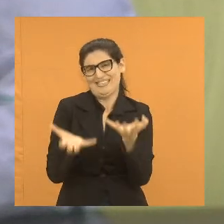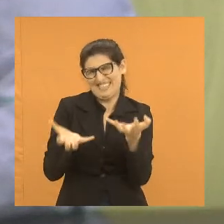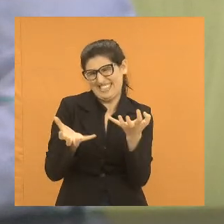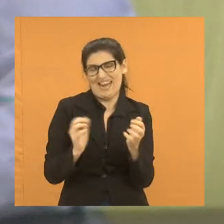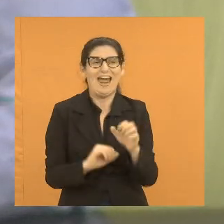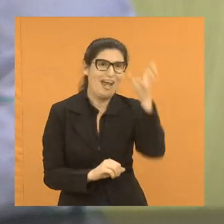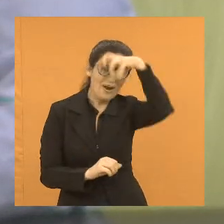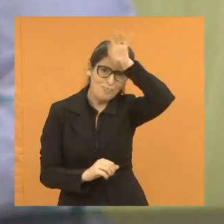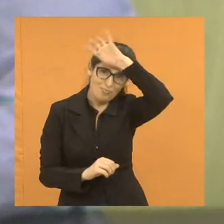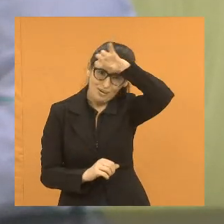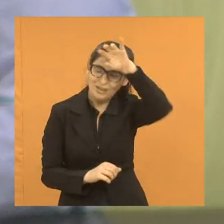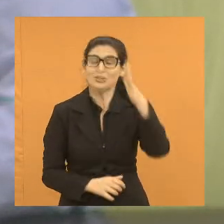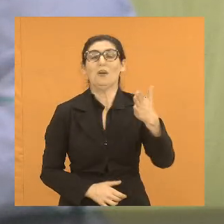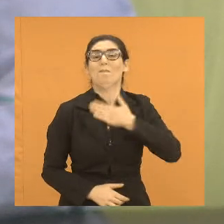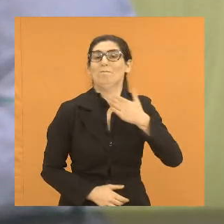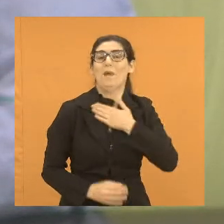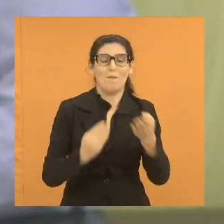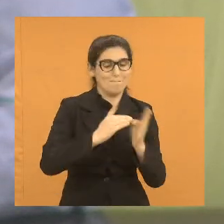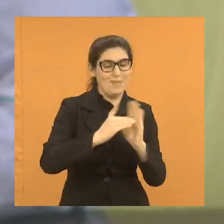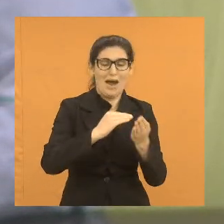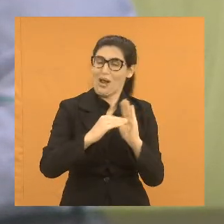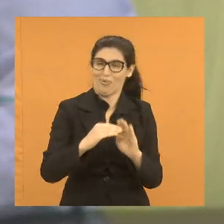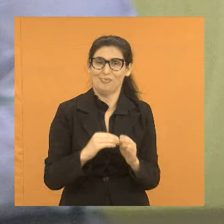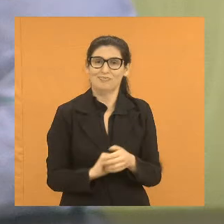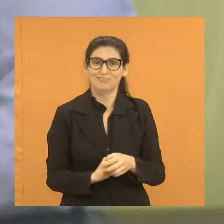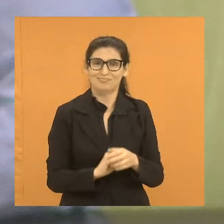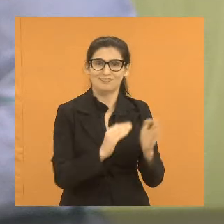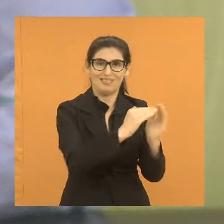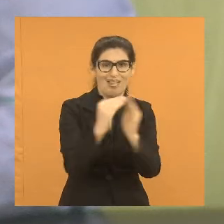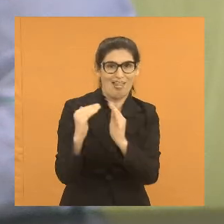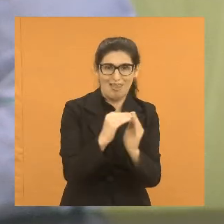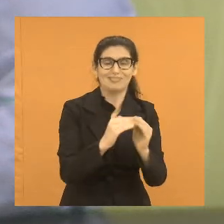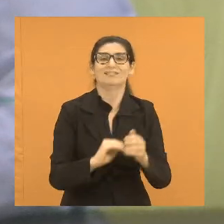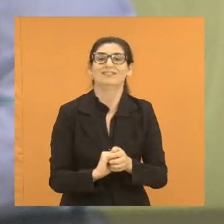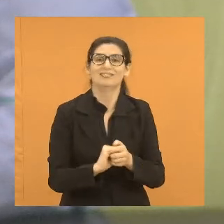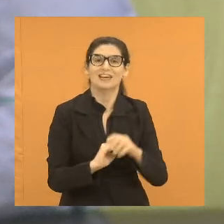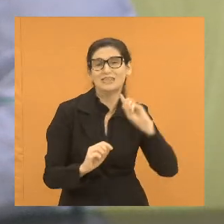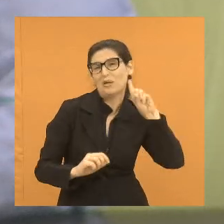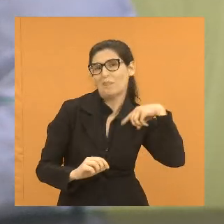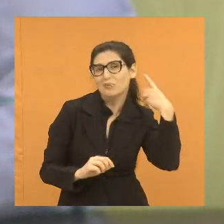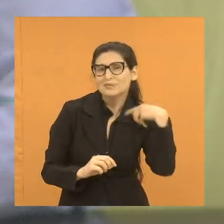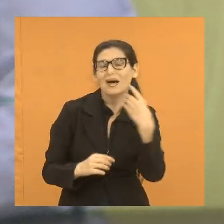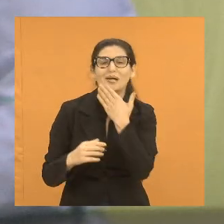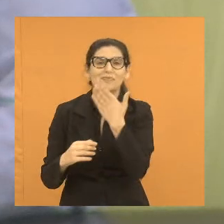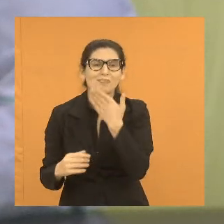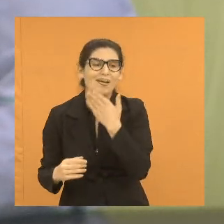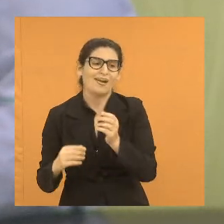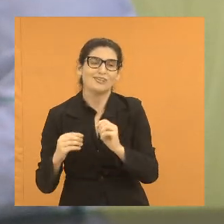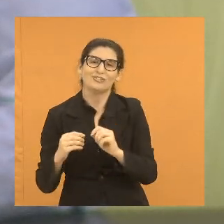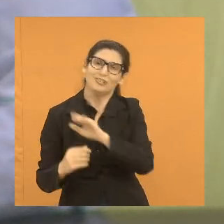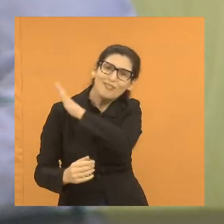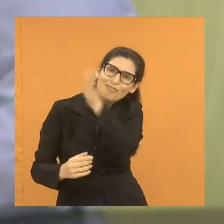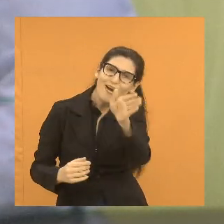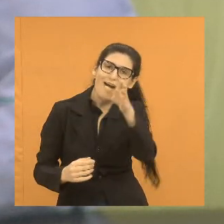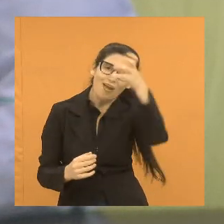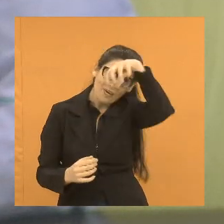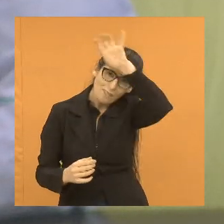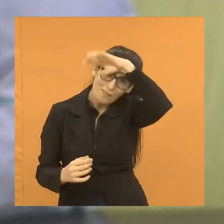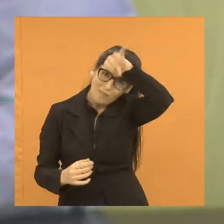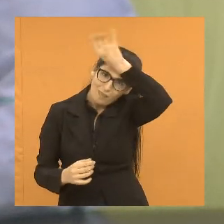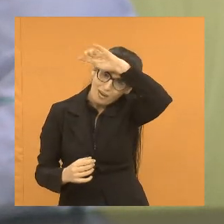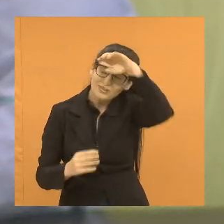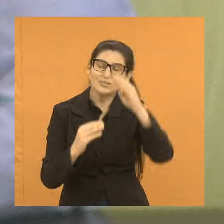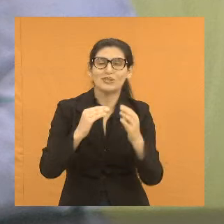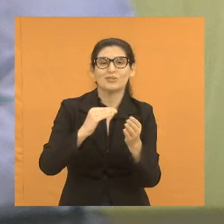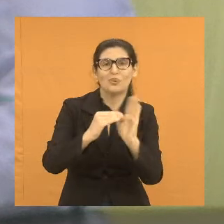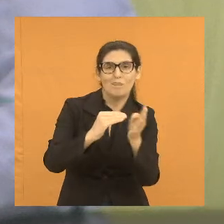uma ambulância lá no meu bairro. Vai lá no deputado, luta por isso e vai a ambulância para o bairro. E, às vezes, essa ambulância fica